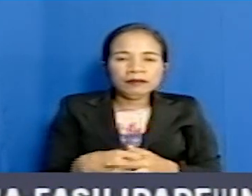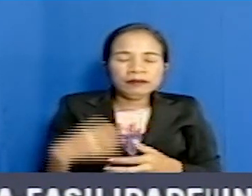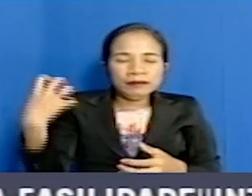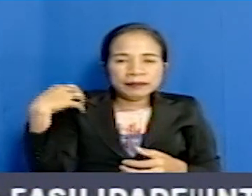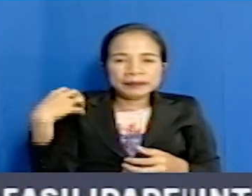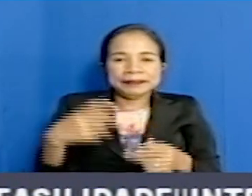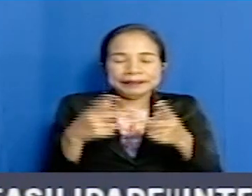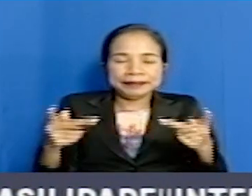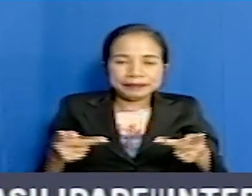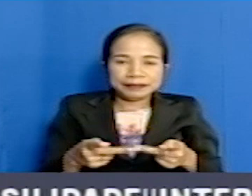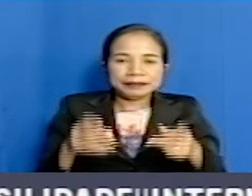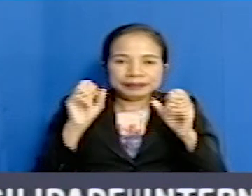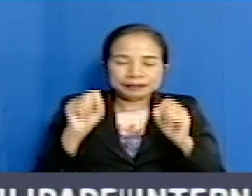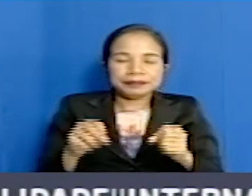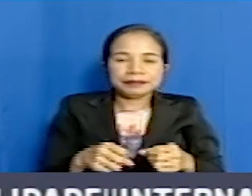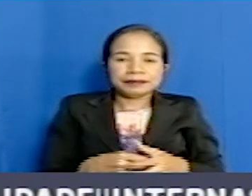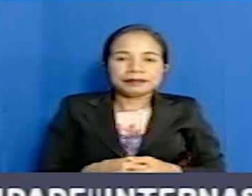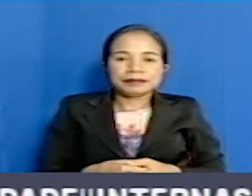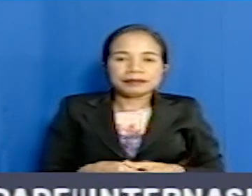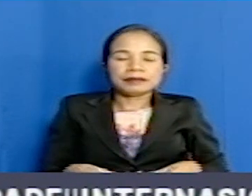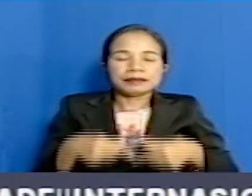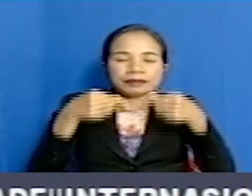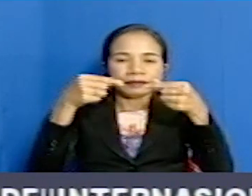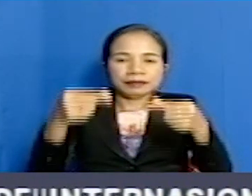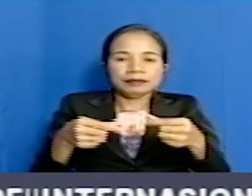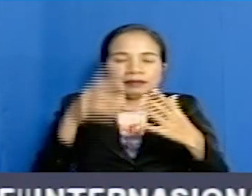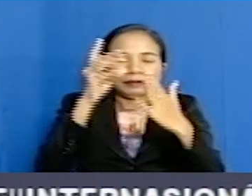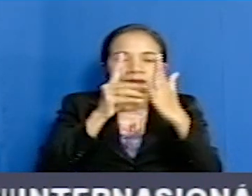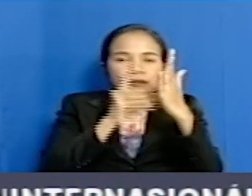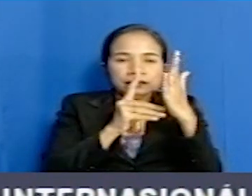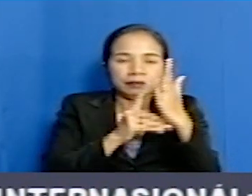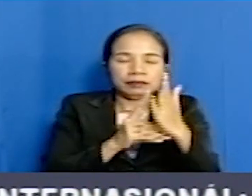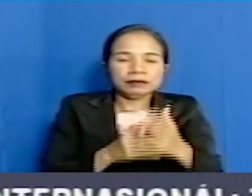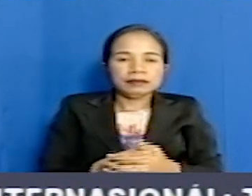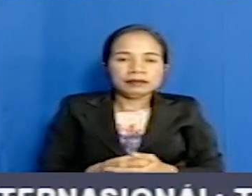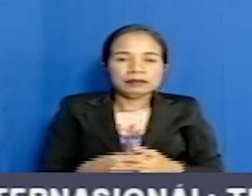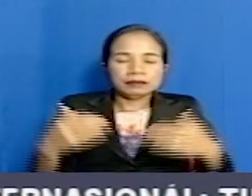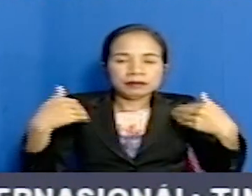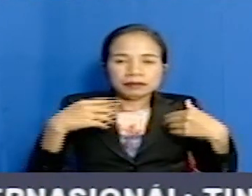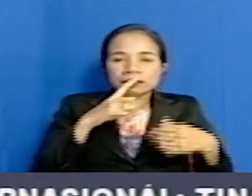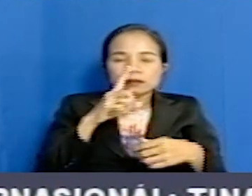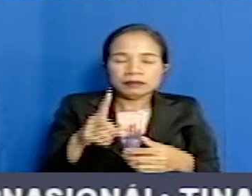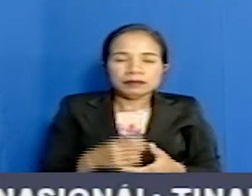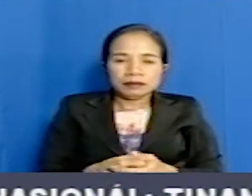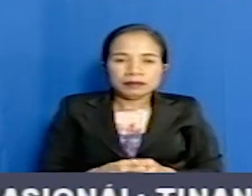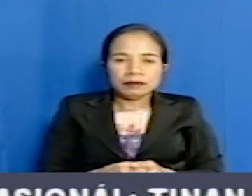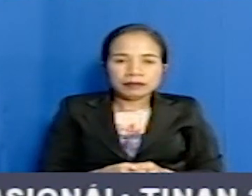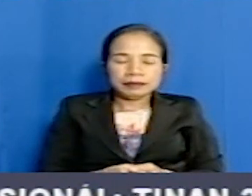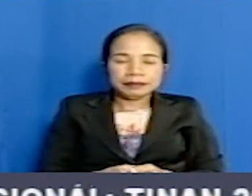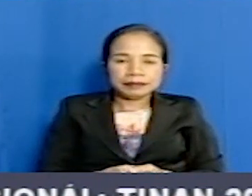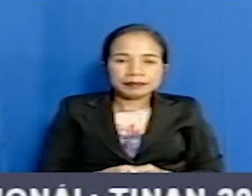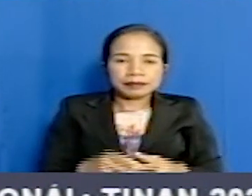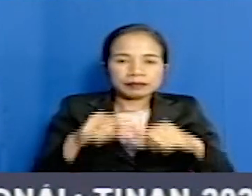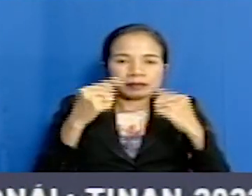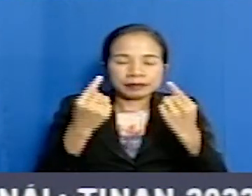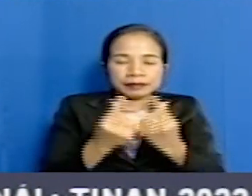fatin sira bele fornese ka bele ofrese dadus nebe ma karlo. Durante inspeção, ekipa